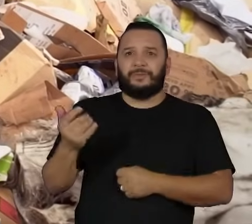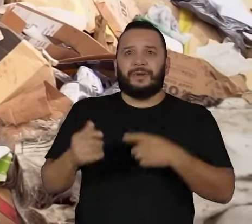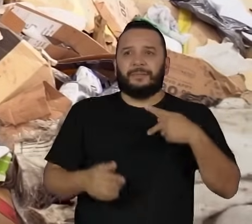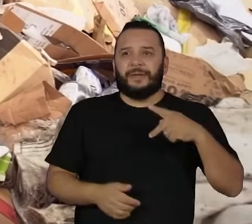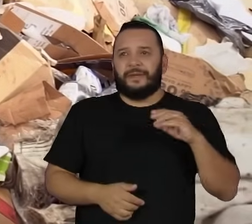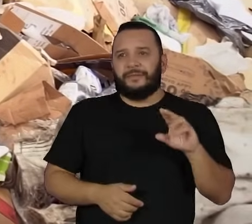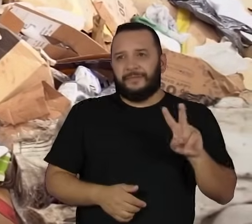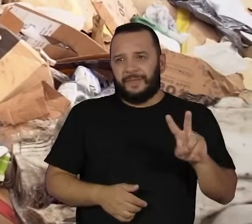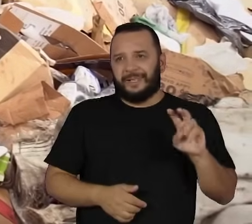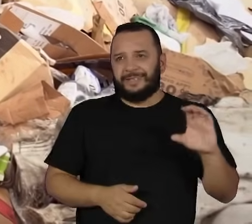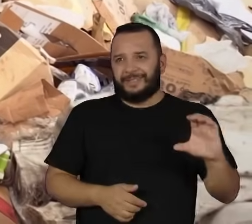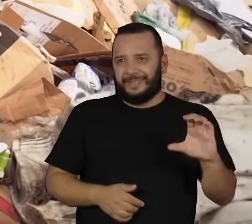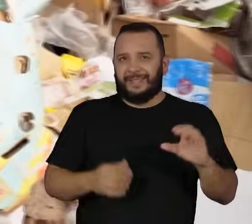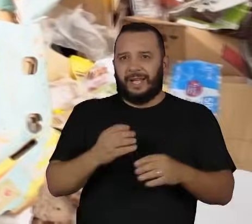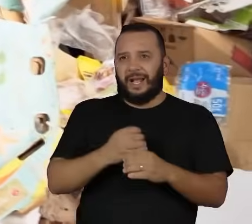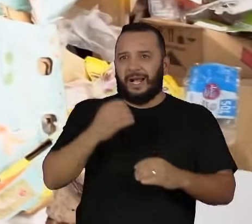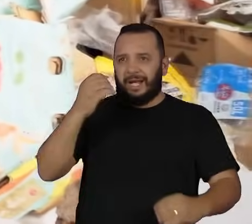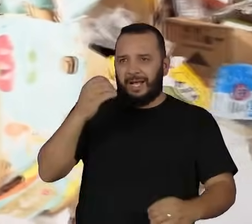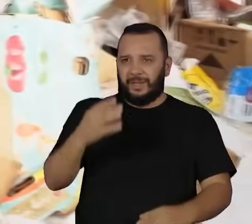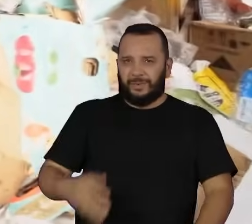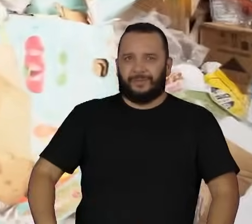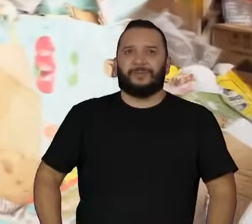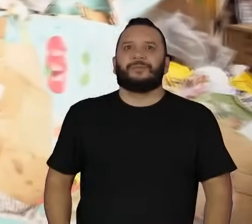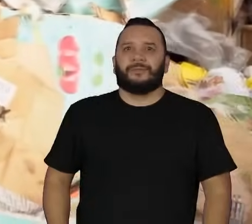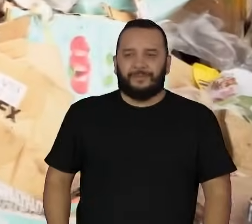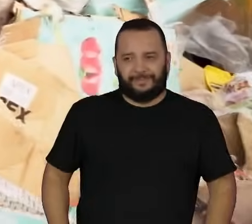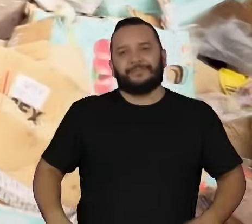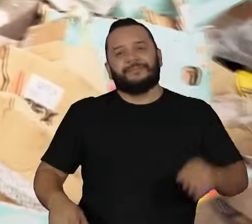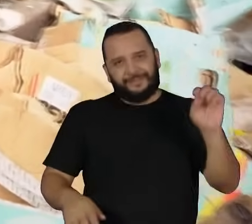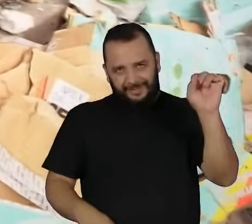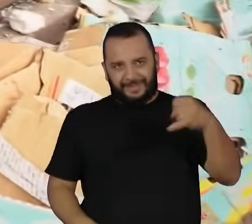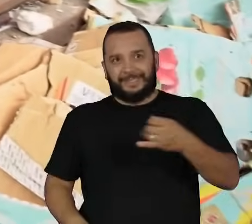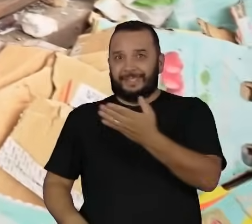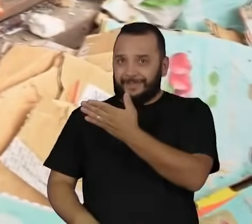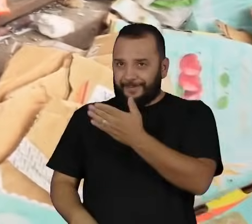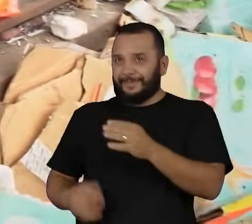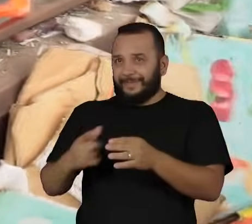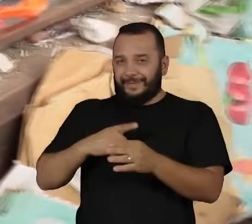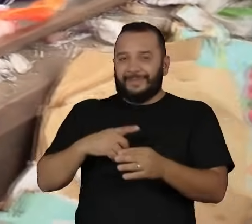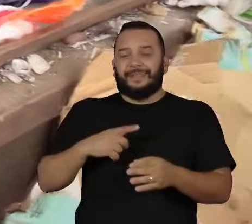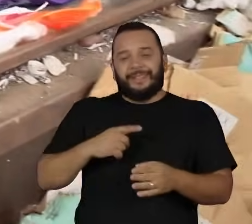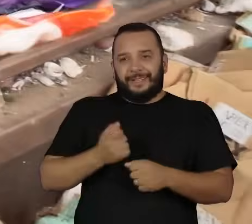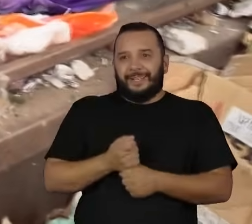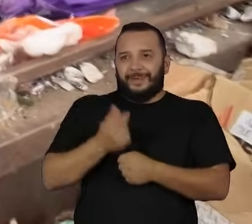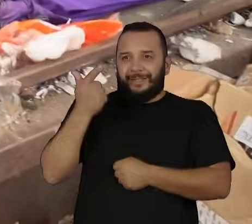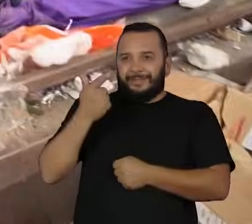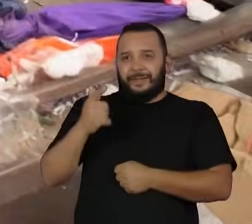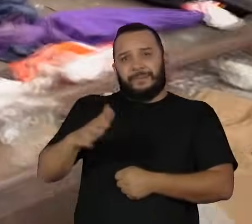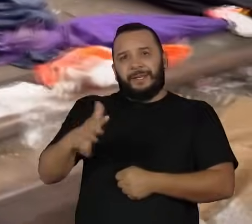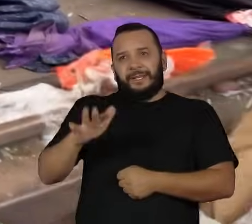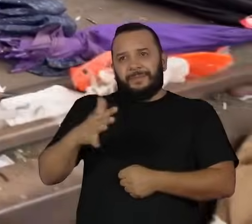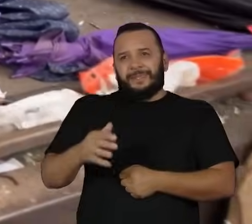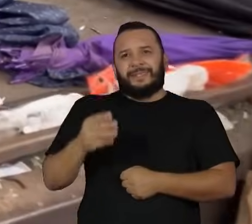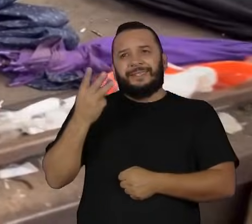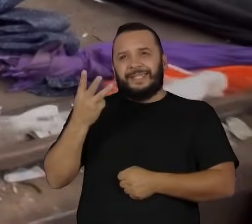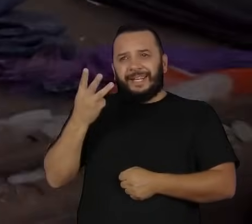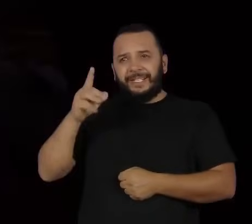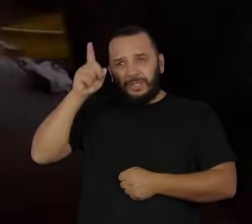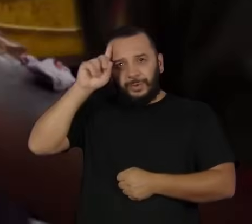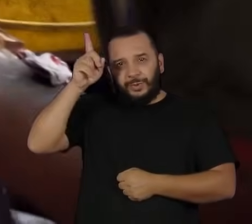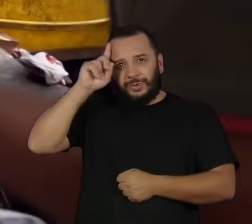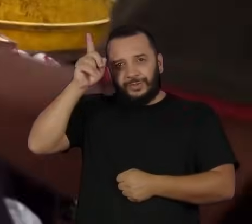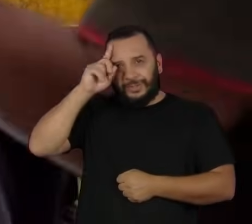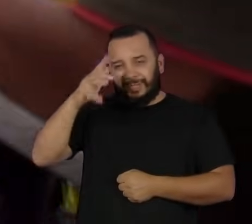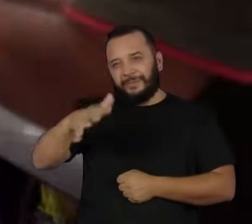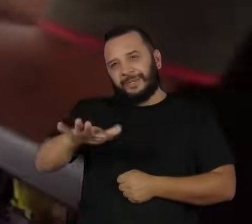PVC, canos. A gente, sim, costuma vir guarda-chuva na reciclagem. Vem em uma média, mais ou menos, de 3 guarda-chuvas por dia.